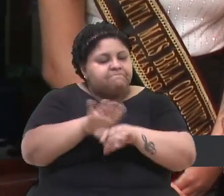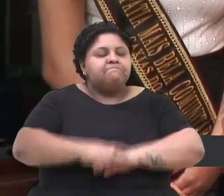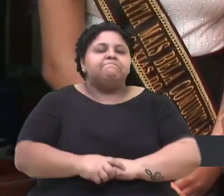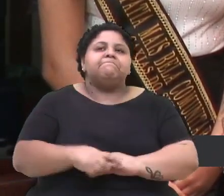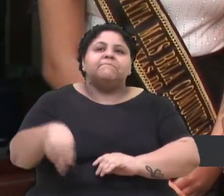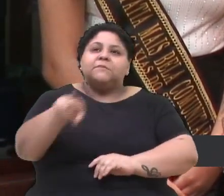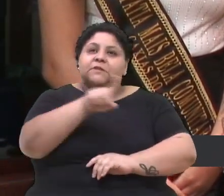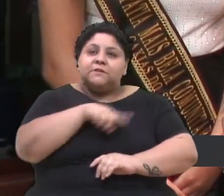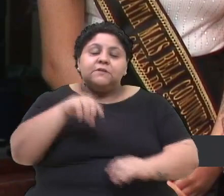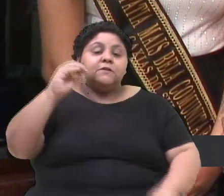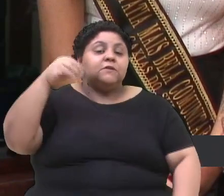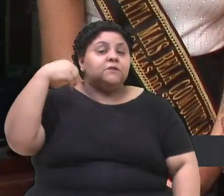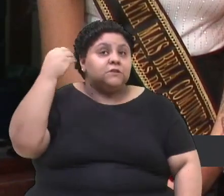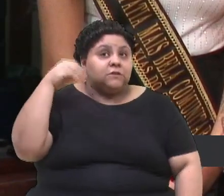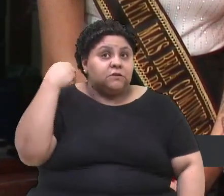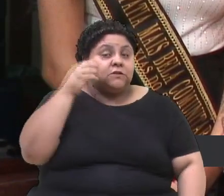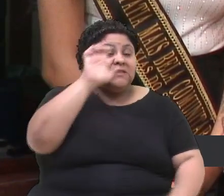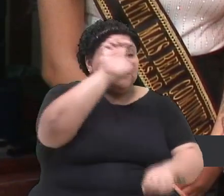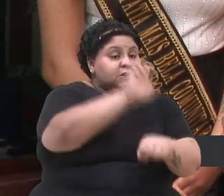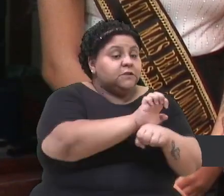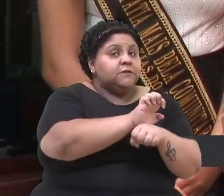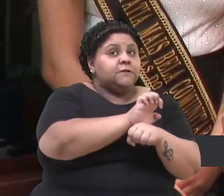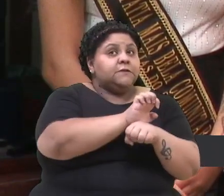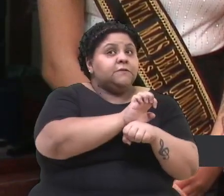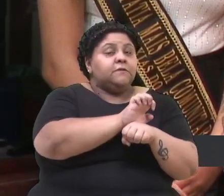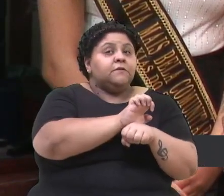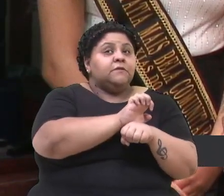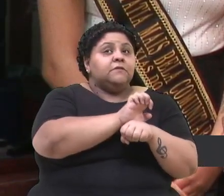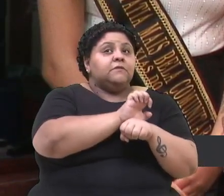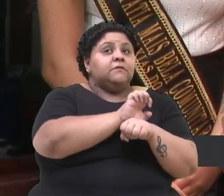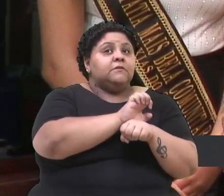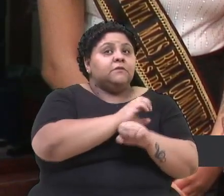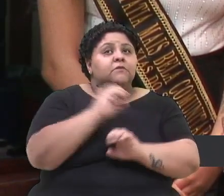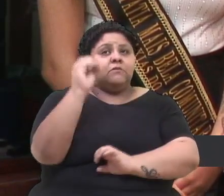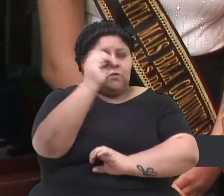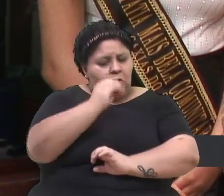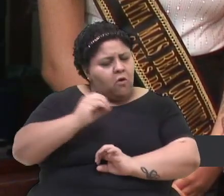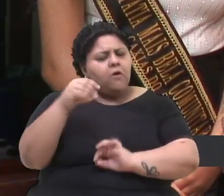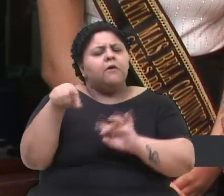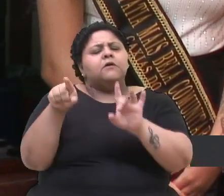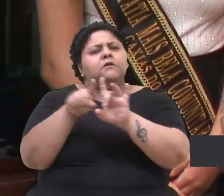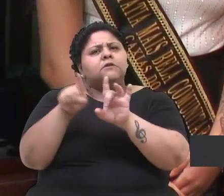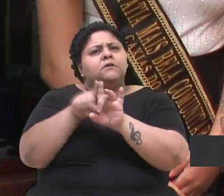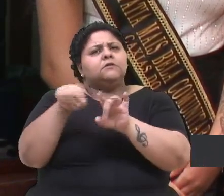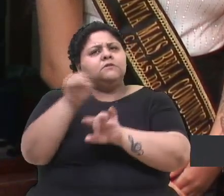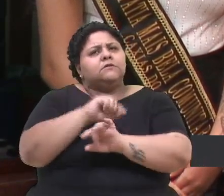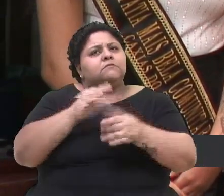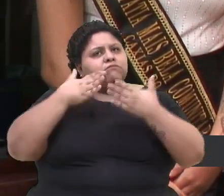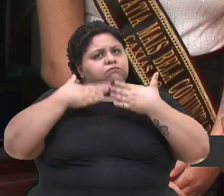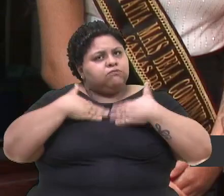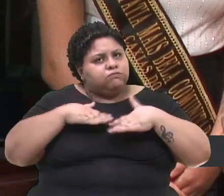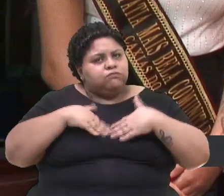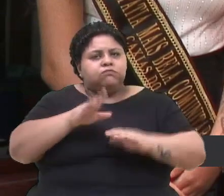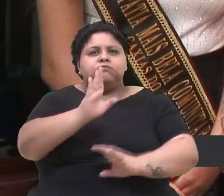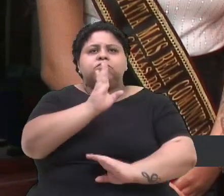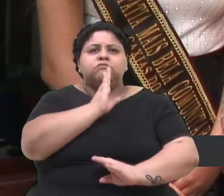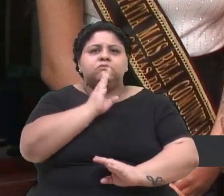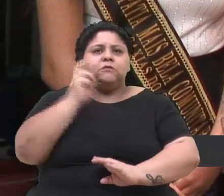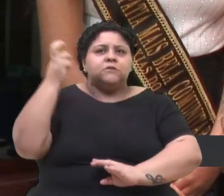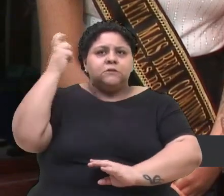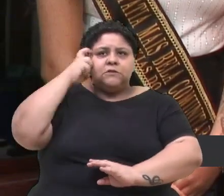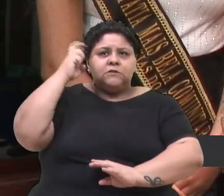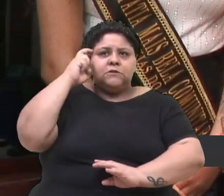A nossa experiência no estadual foi ótima também, a gente foi muito bem cuidada, conhecemos culturas e